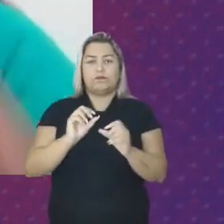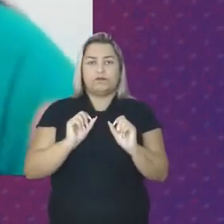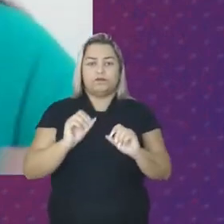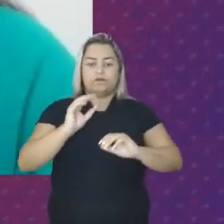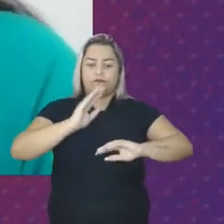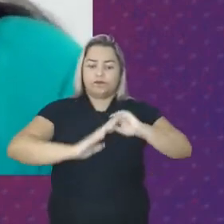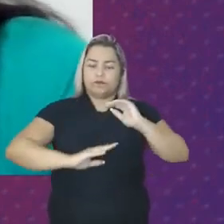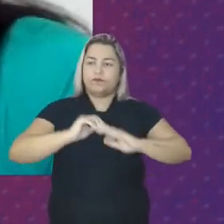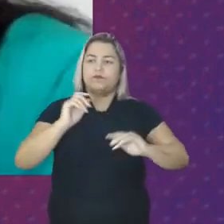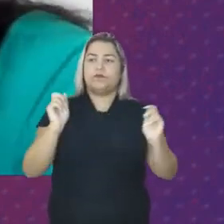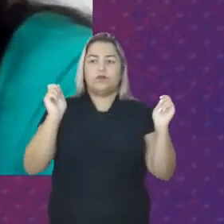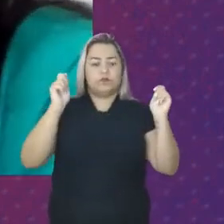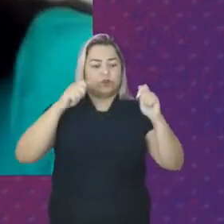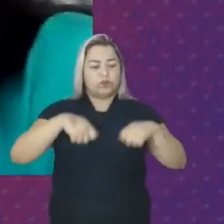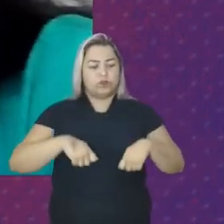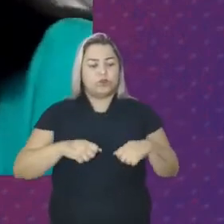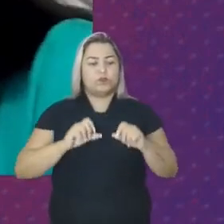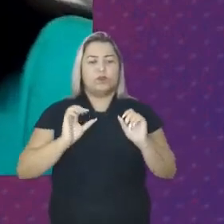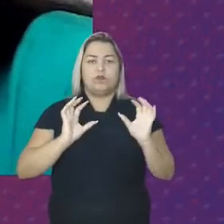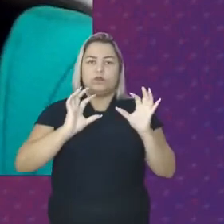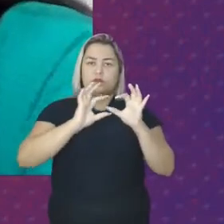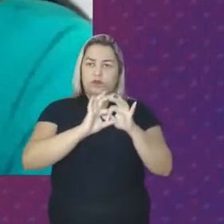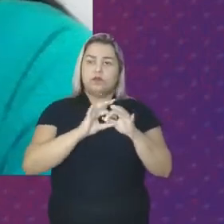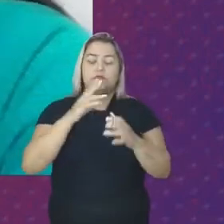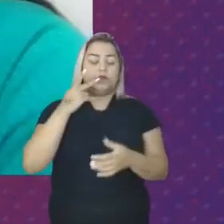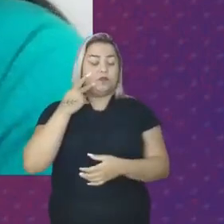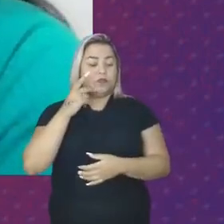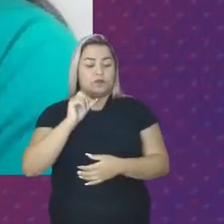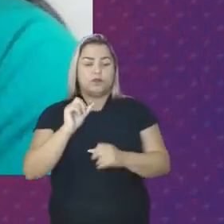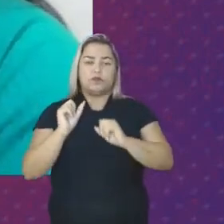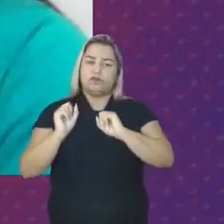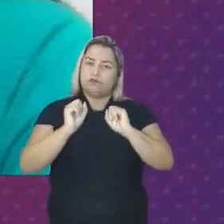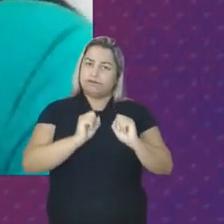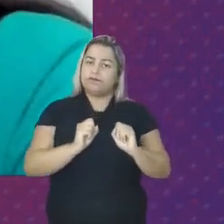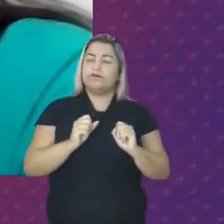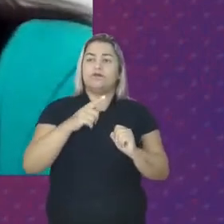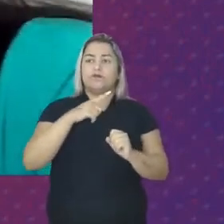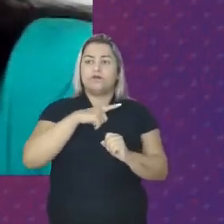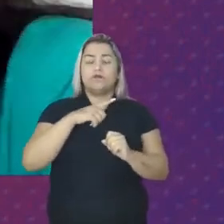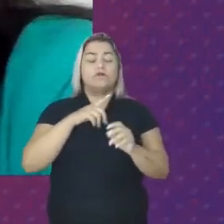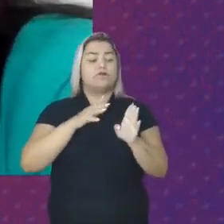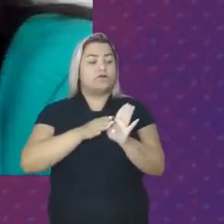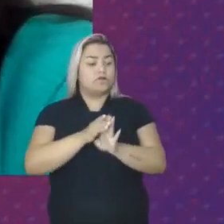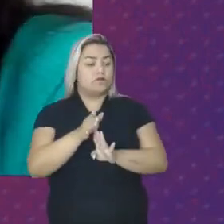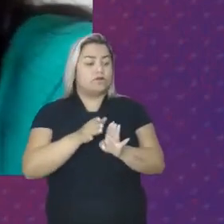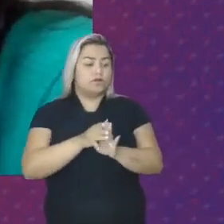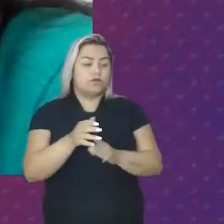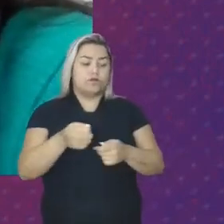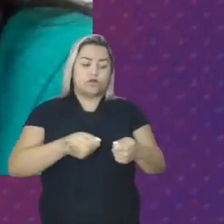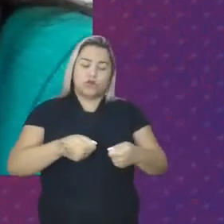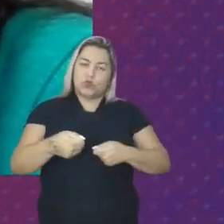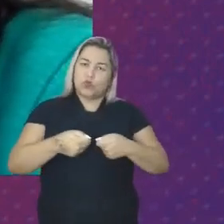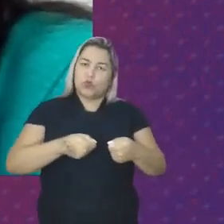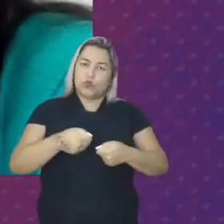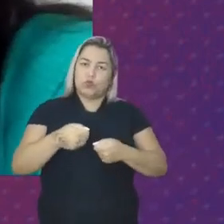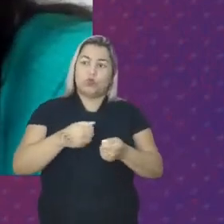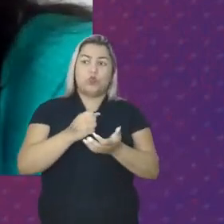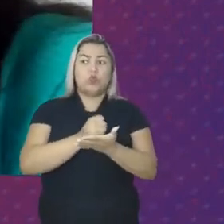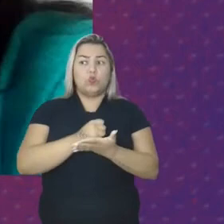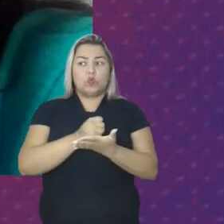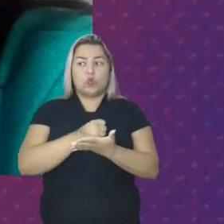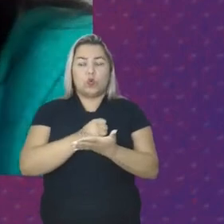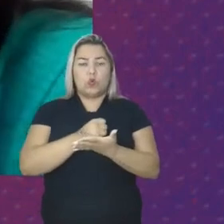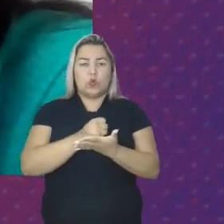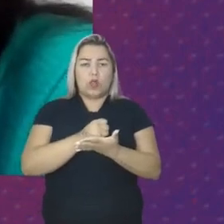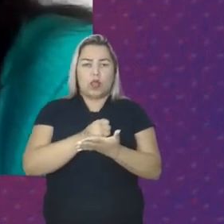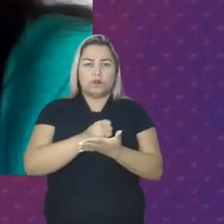é necessário fazer uma pactuação para poder receber, a gente poder também monitorar, mas até o momento as pactuações